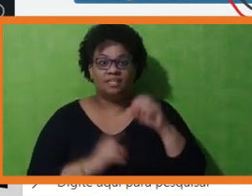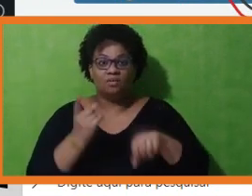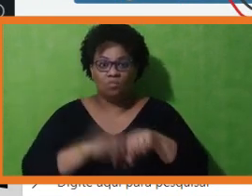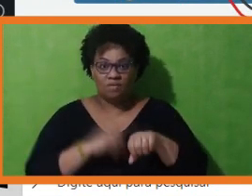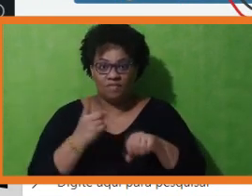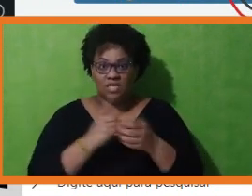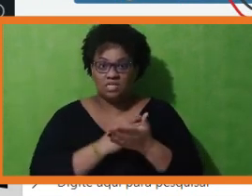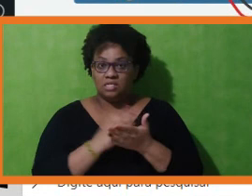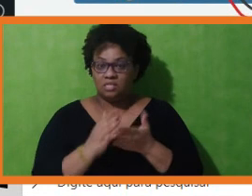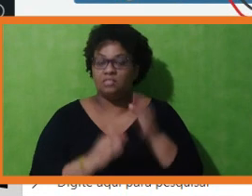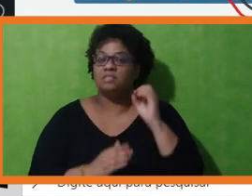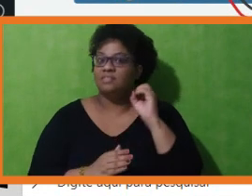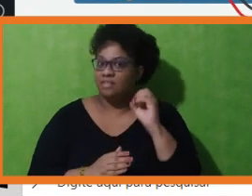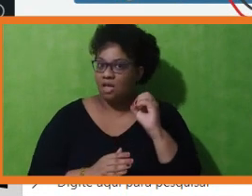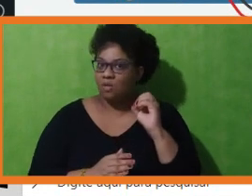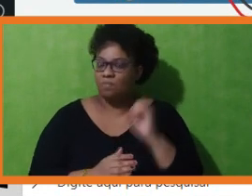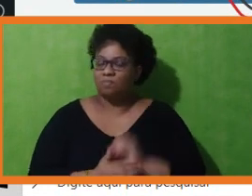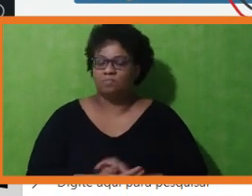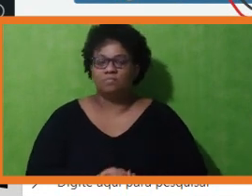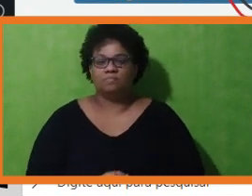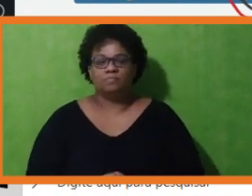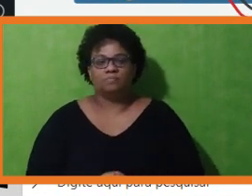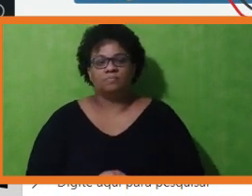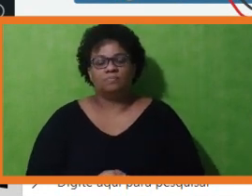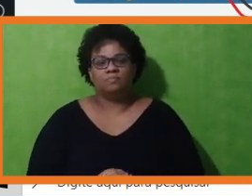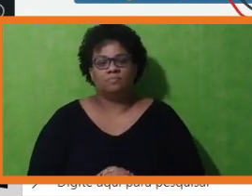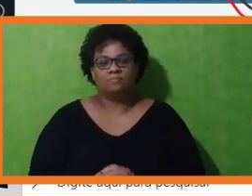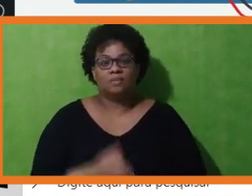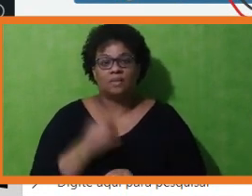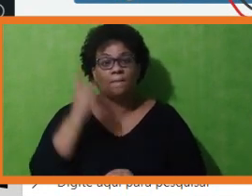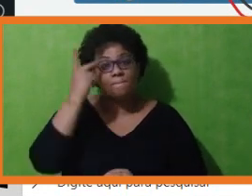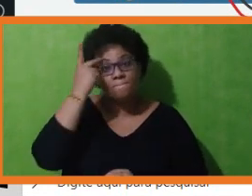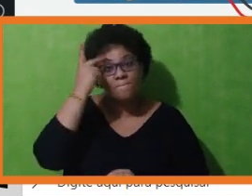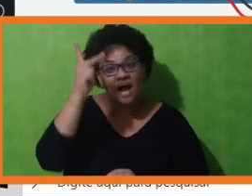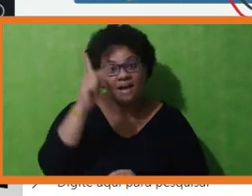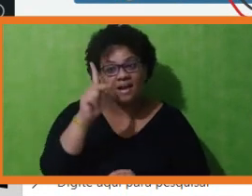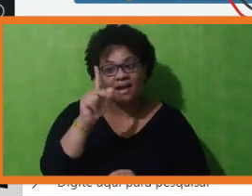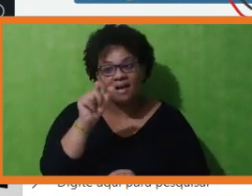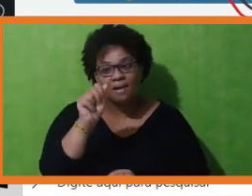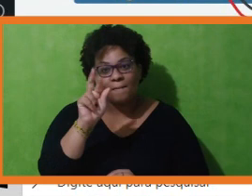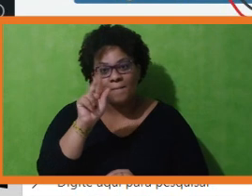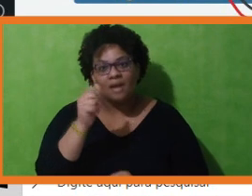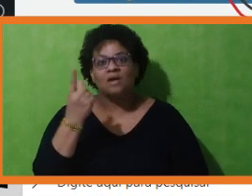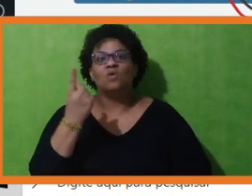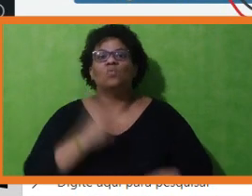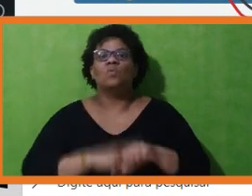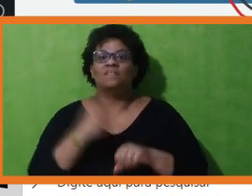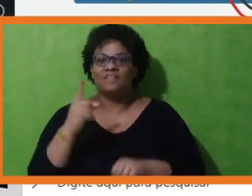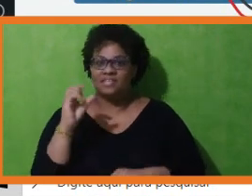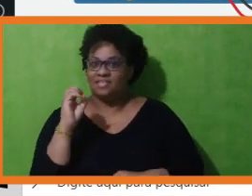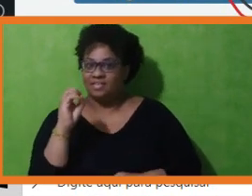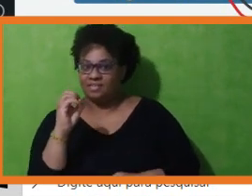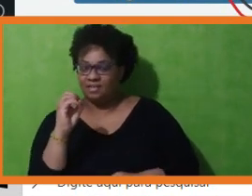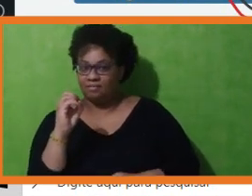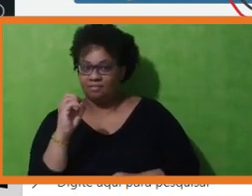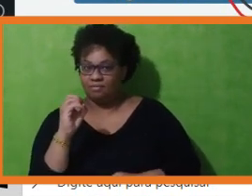C se repita a primeira vez. O C começa com 0. Certo? Então esse para se repete uma vez quando o C é 0.